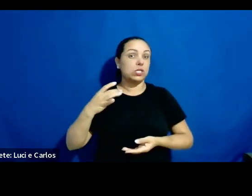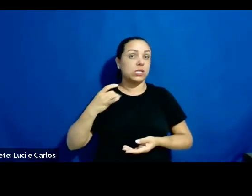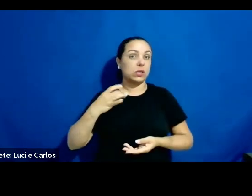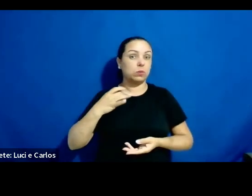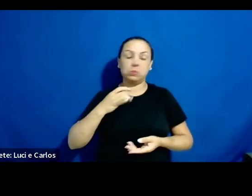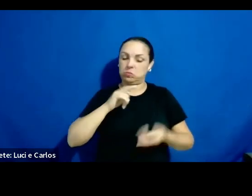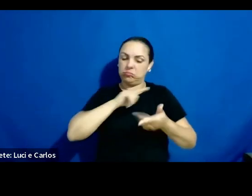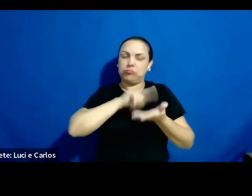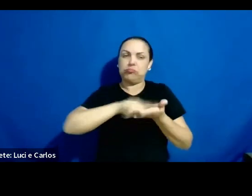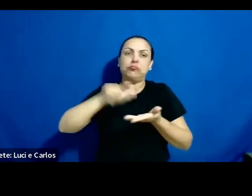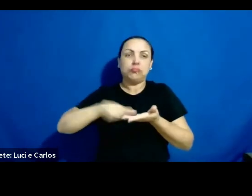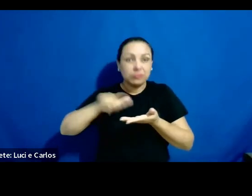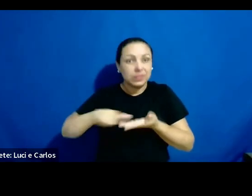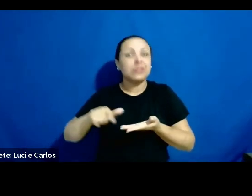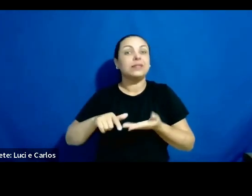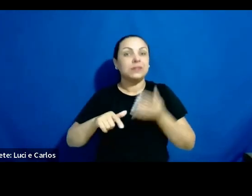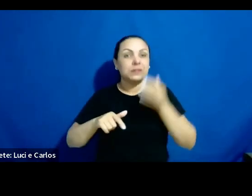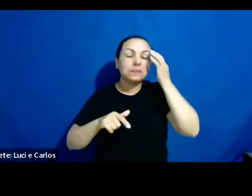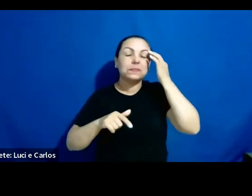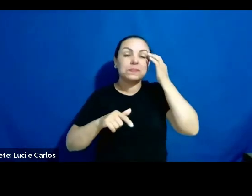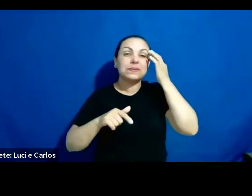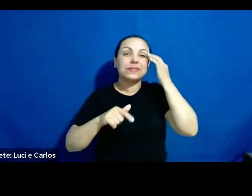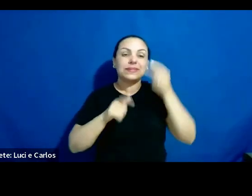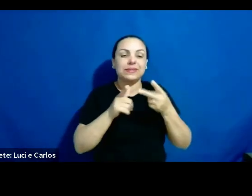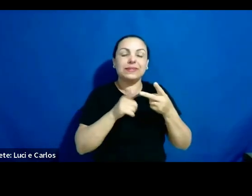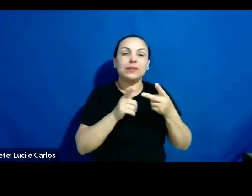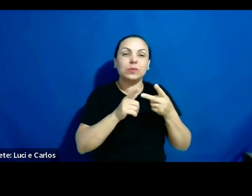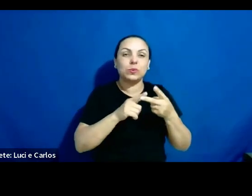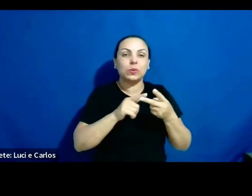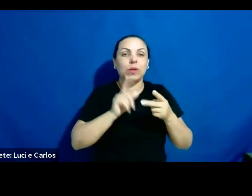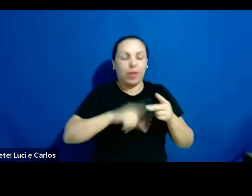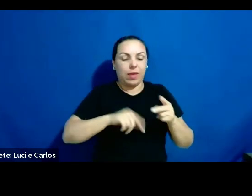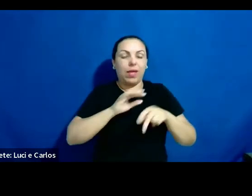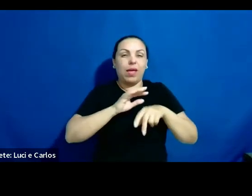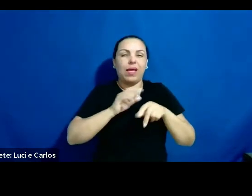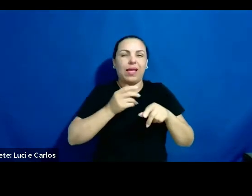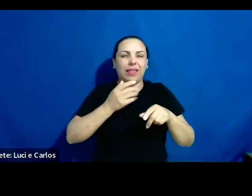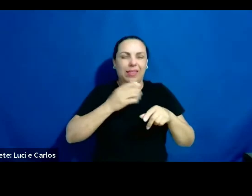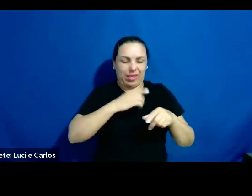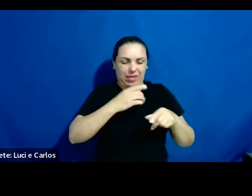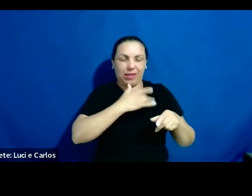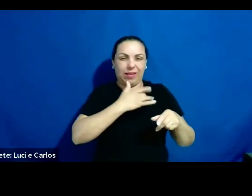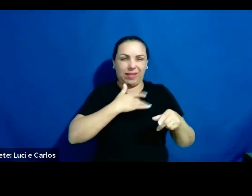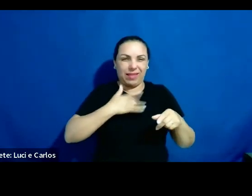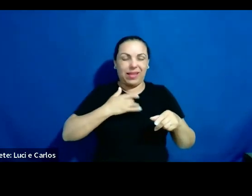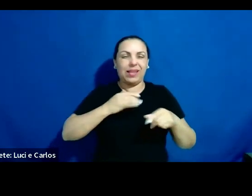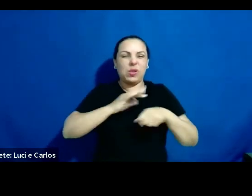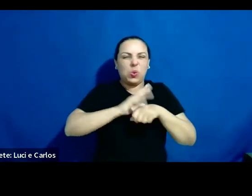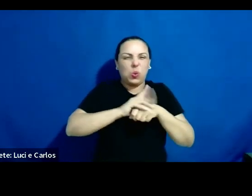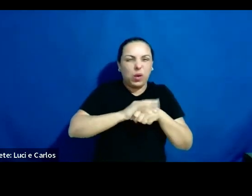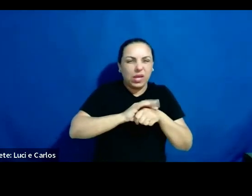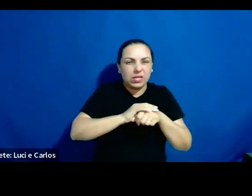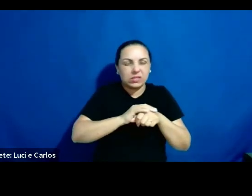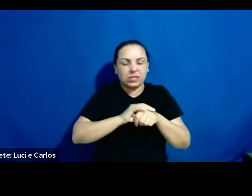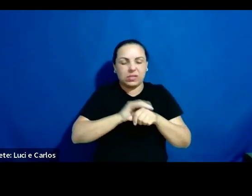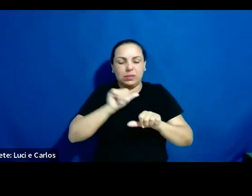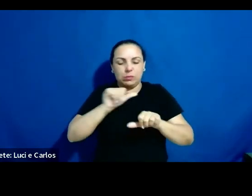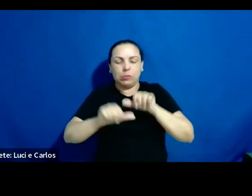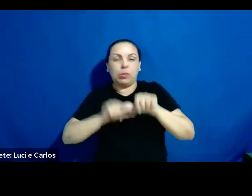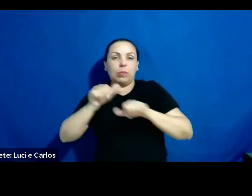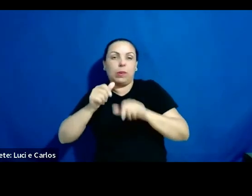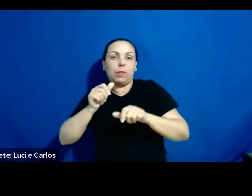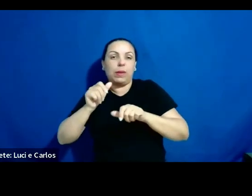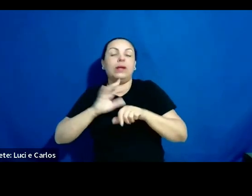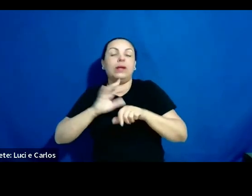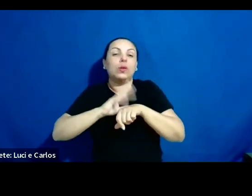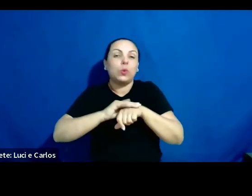Segundo, o corpo se cura sozinho. Ele tem um sistema imunológico, né, composto